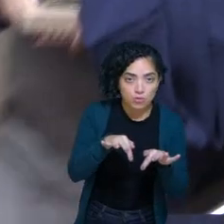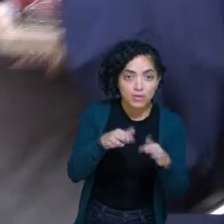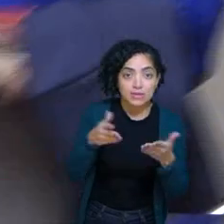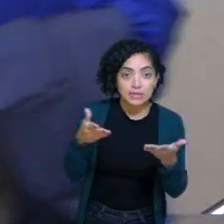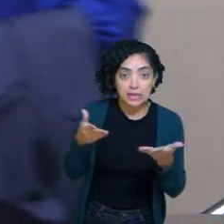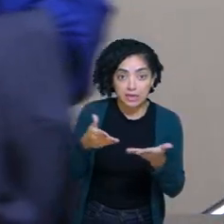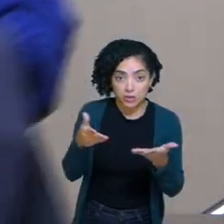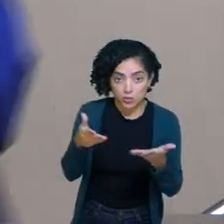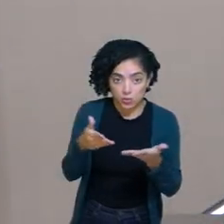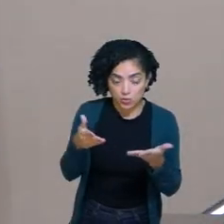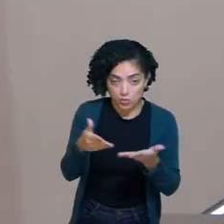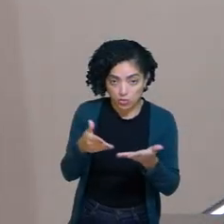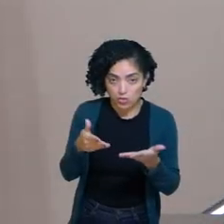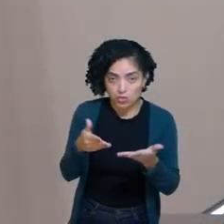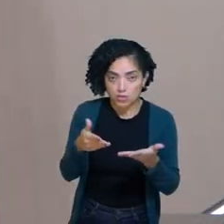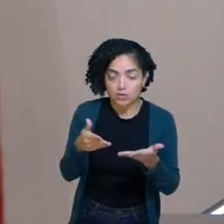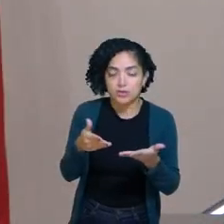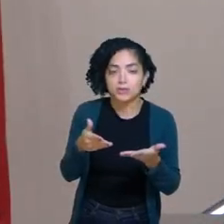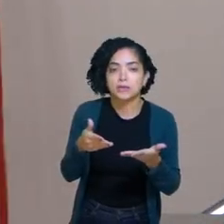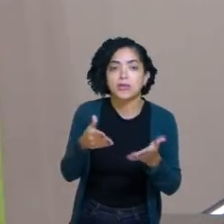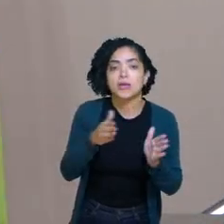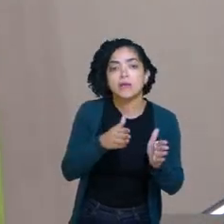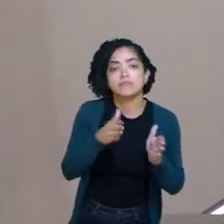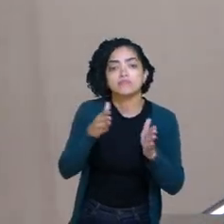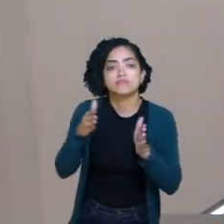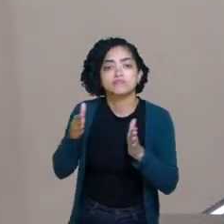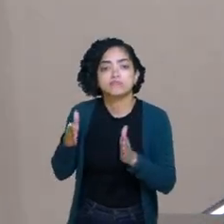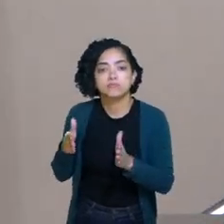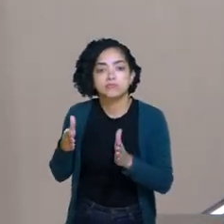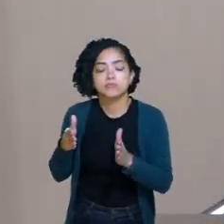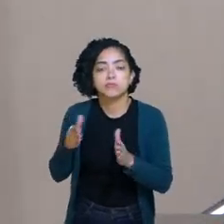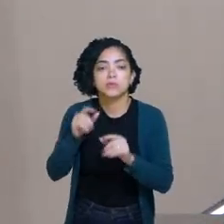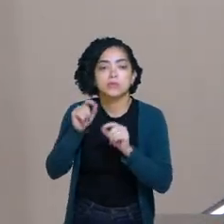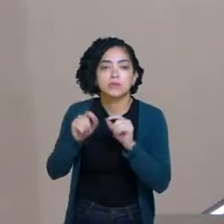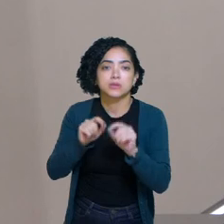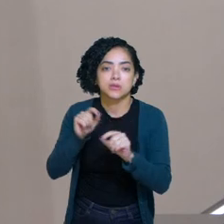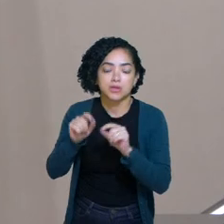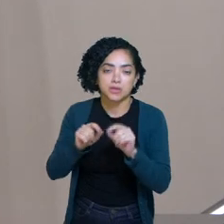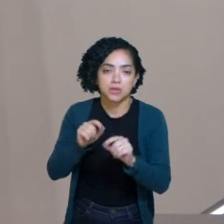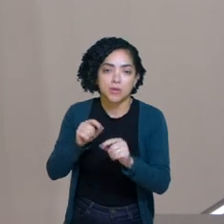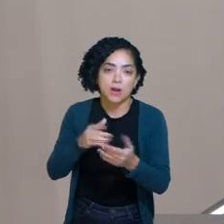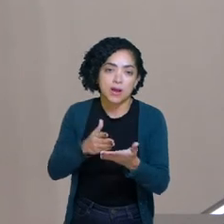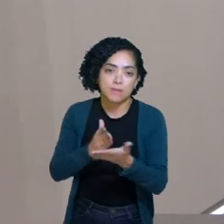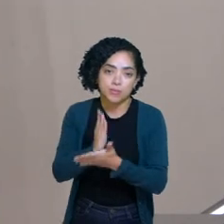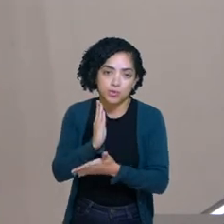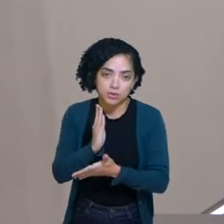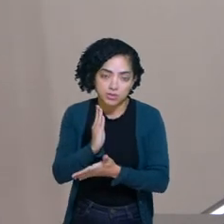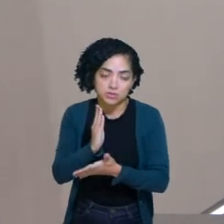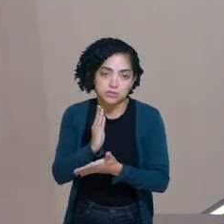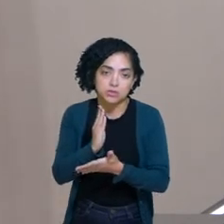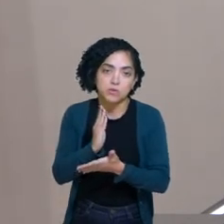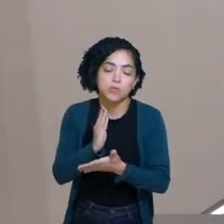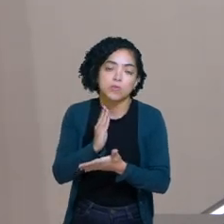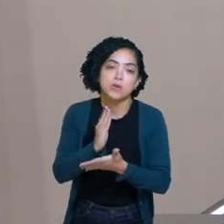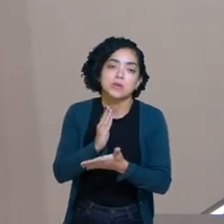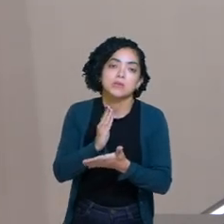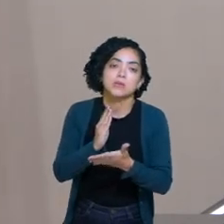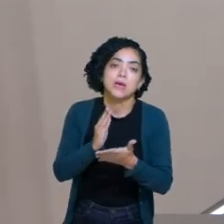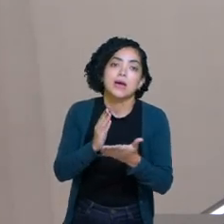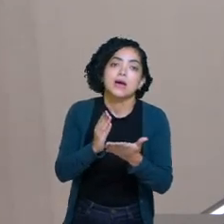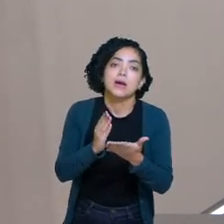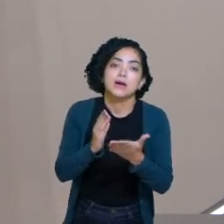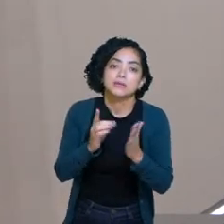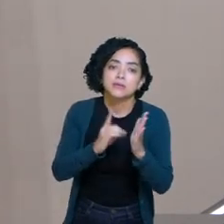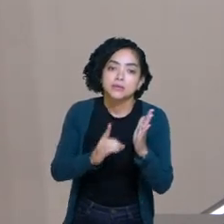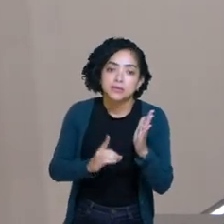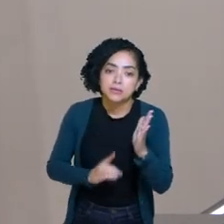gente segue para a próxima atividade que é a aprovação da declaração final do evento os